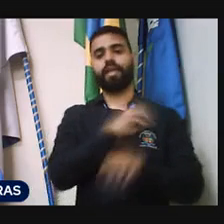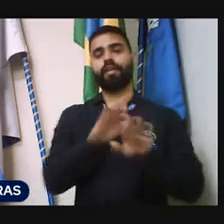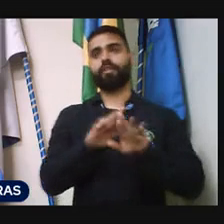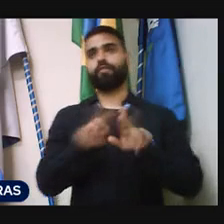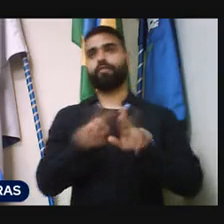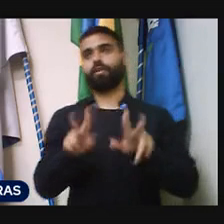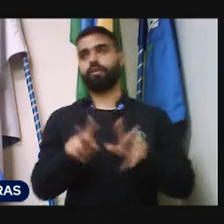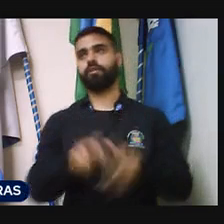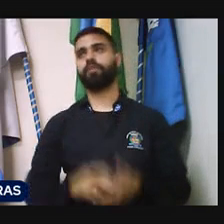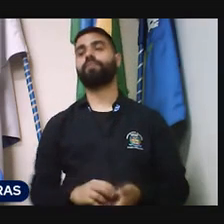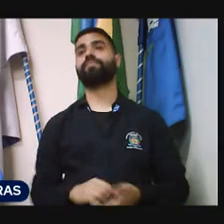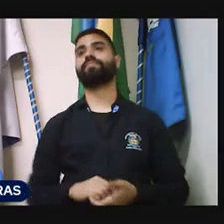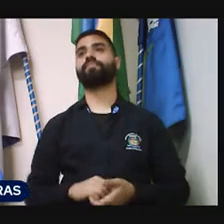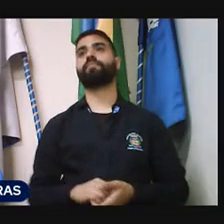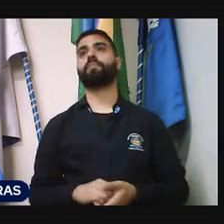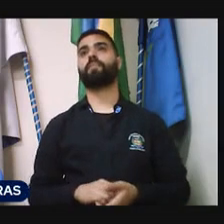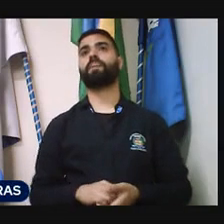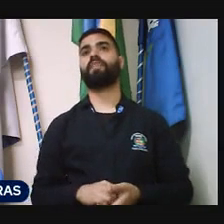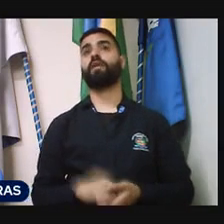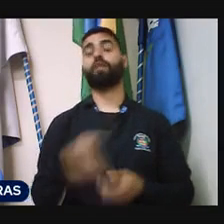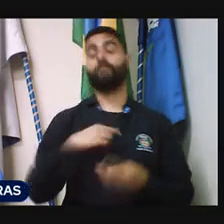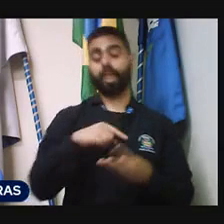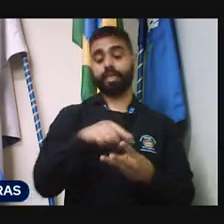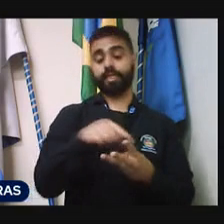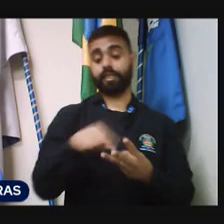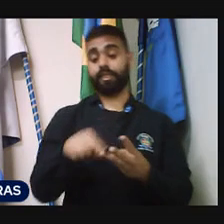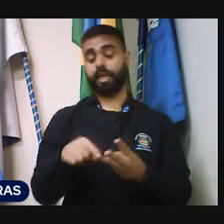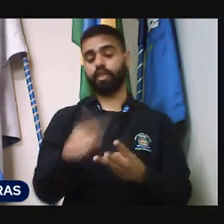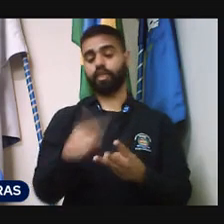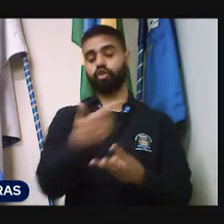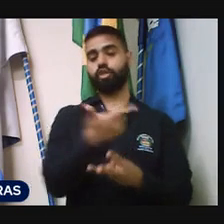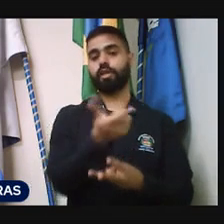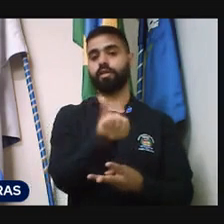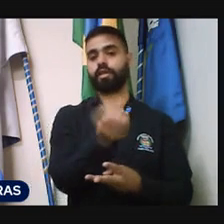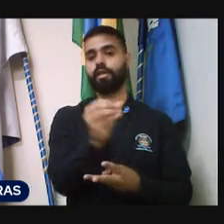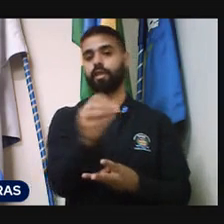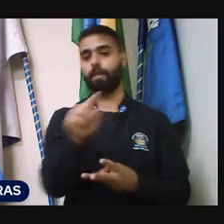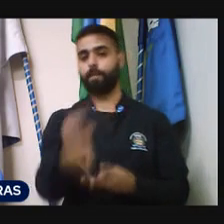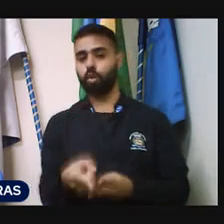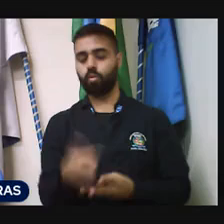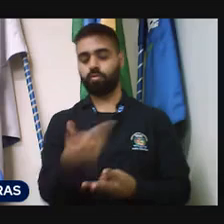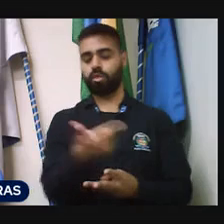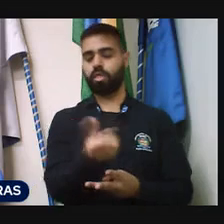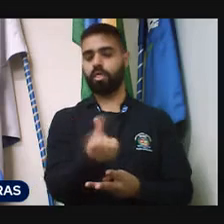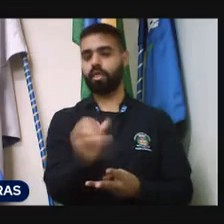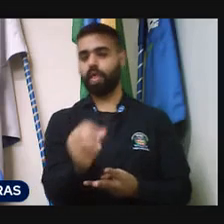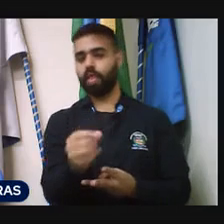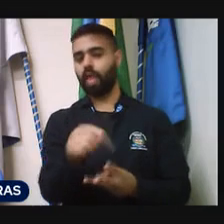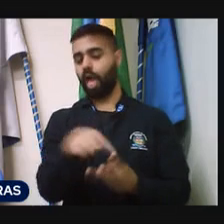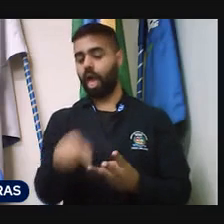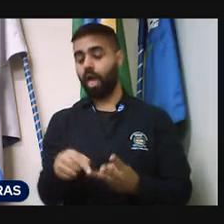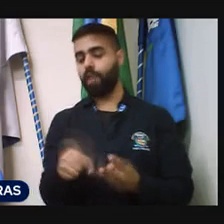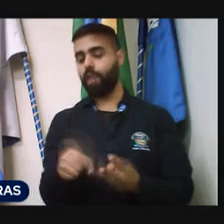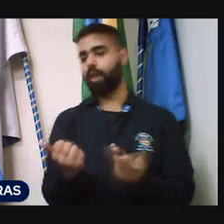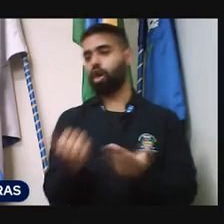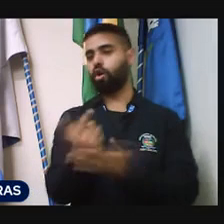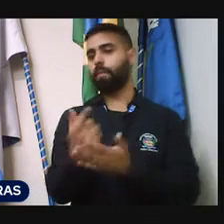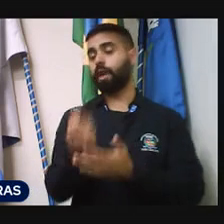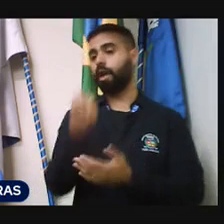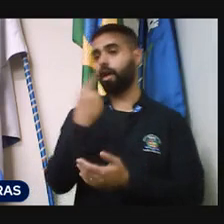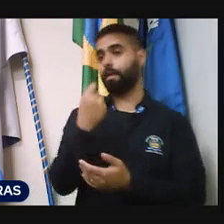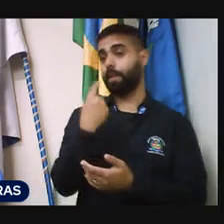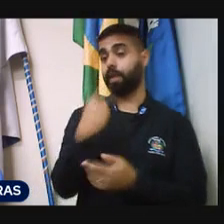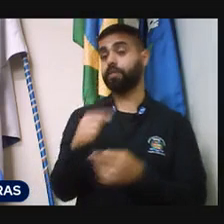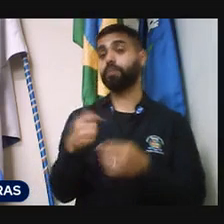ela então essas três partes delas de 260 mil foram utilizados para isso Compra de medicamento nós